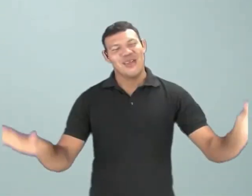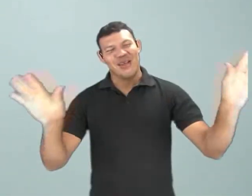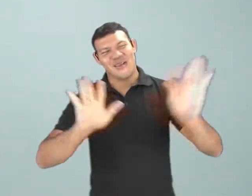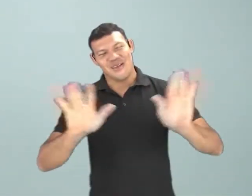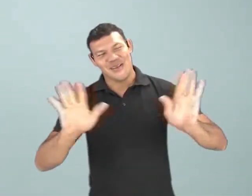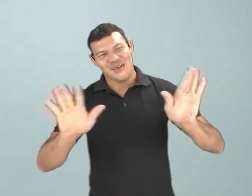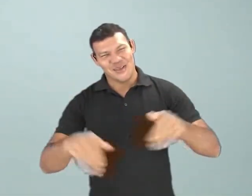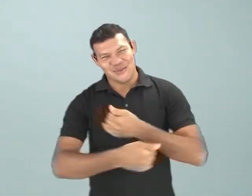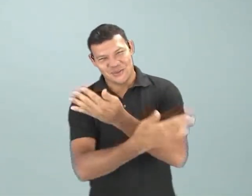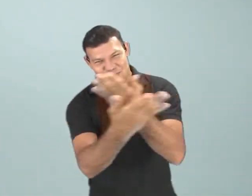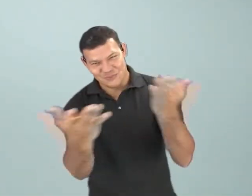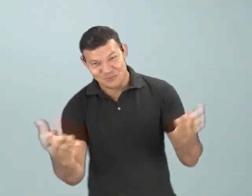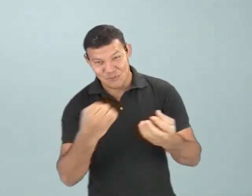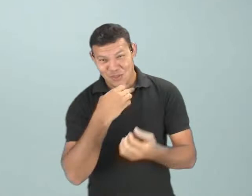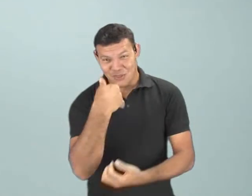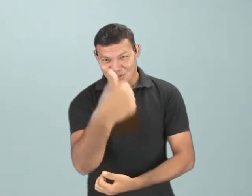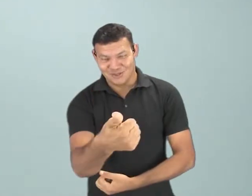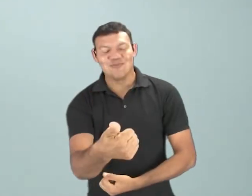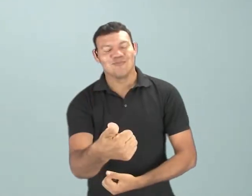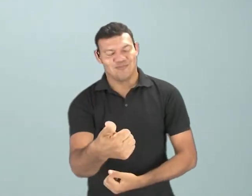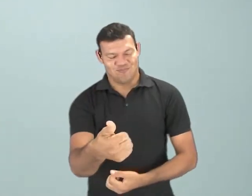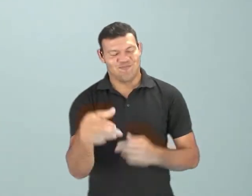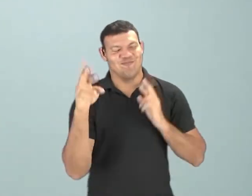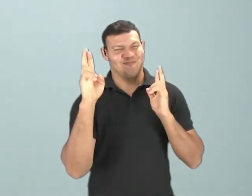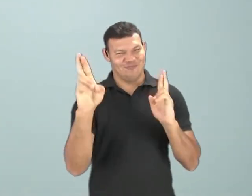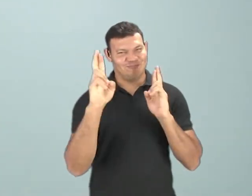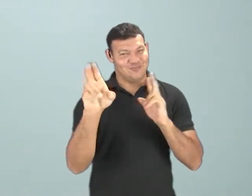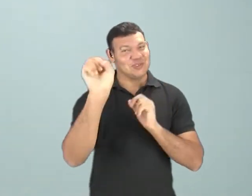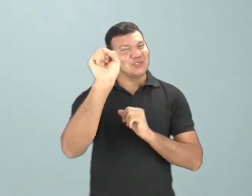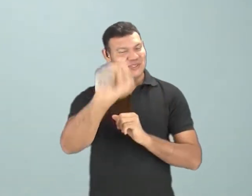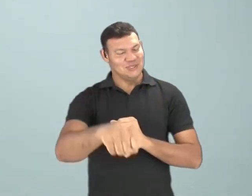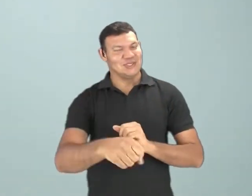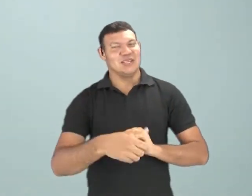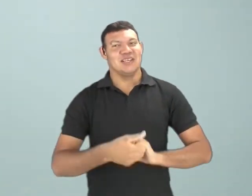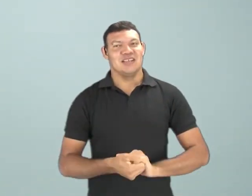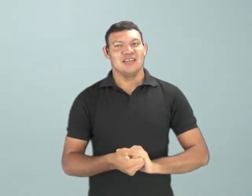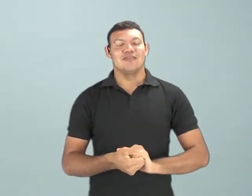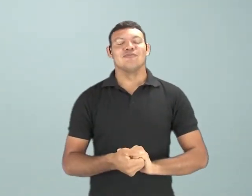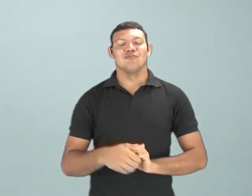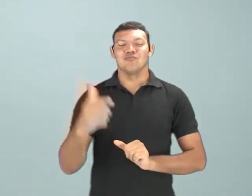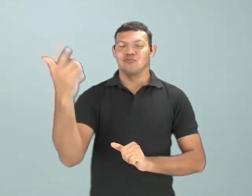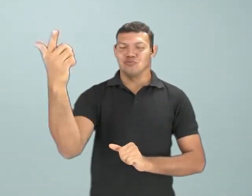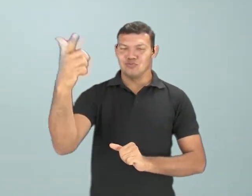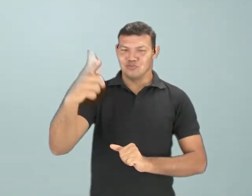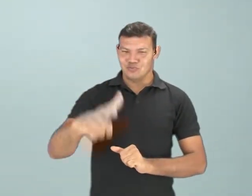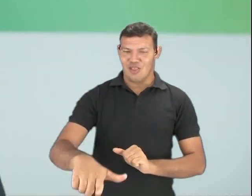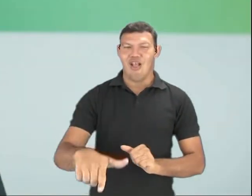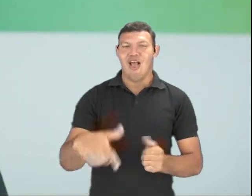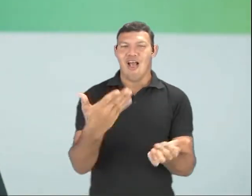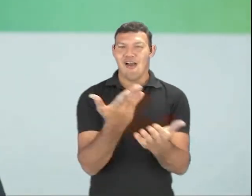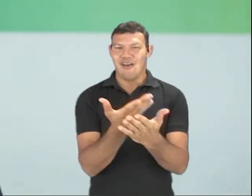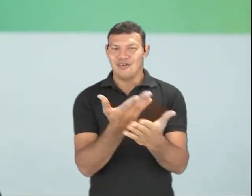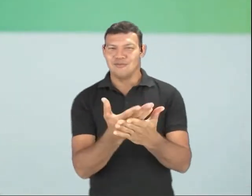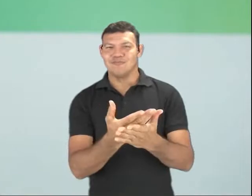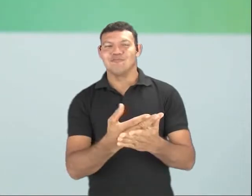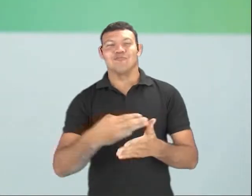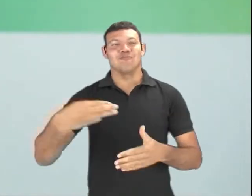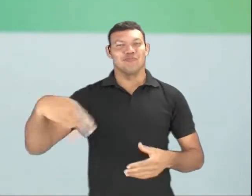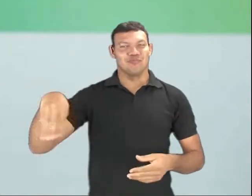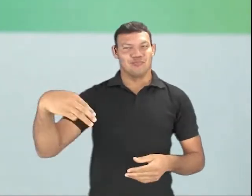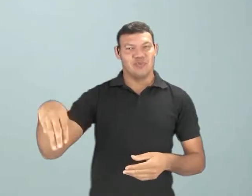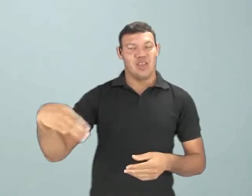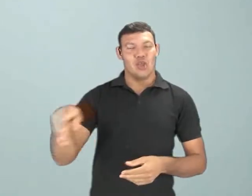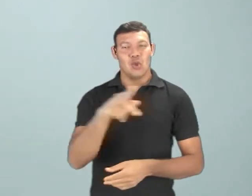Olá pessoal, tudo bem? Eu espero que estejam todos bem. Nós vamos mais uma aula de matemática. Meu nome é